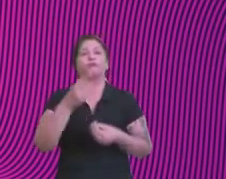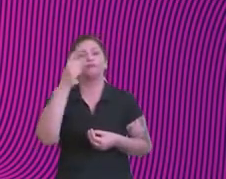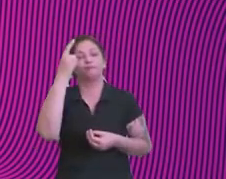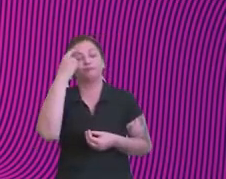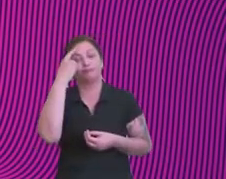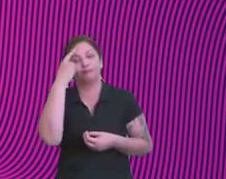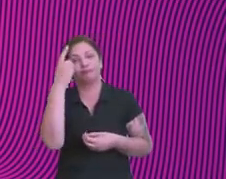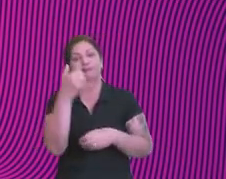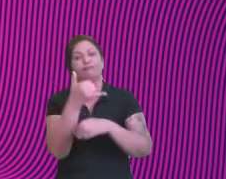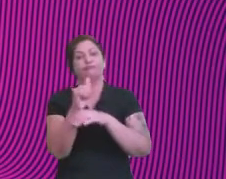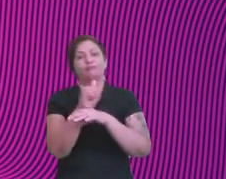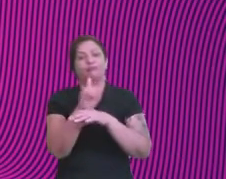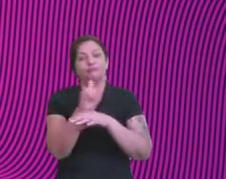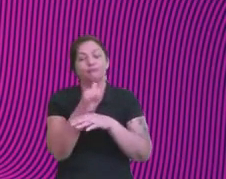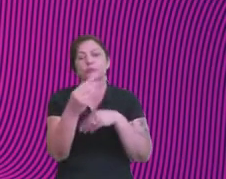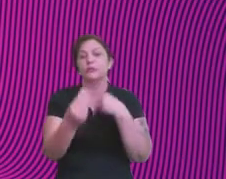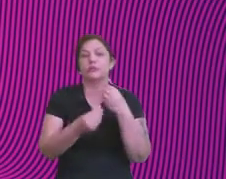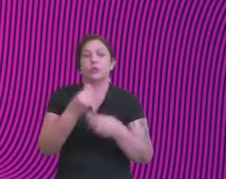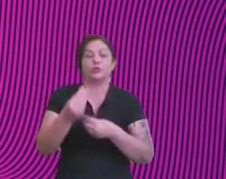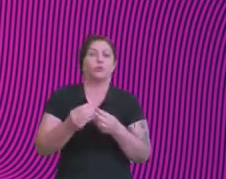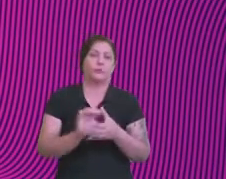estritamente de metástase hepática?